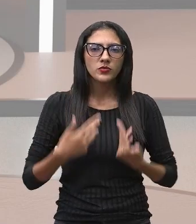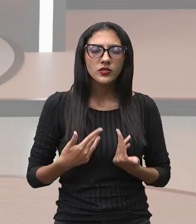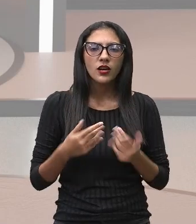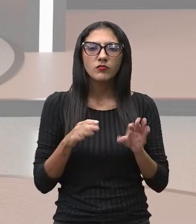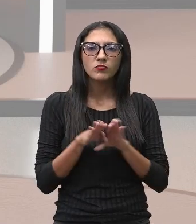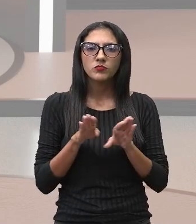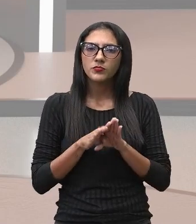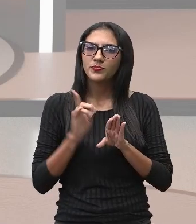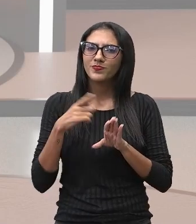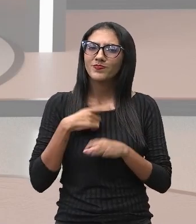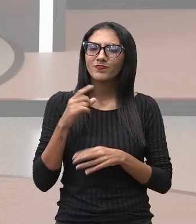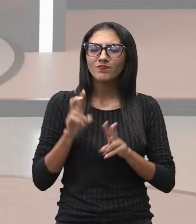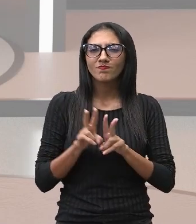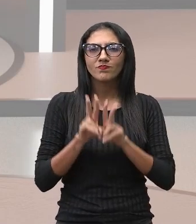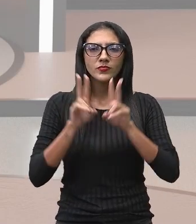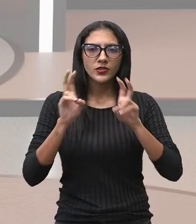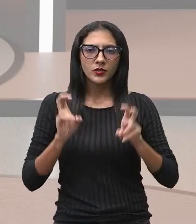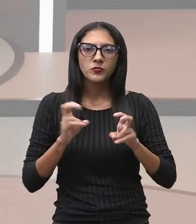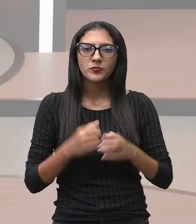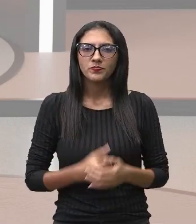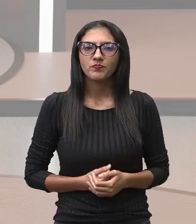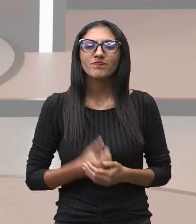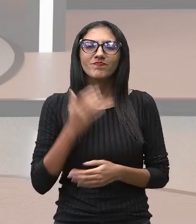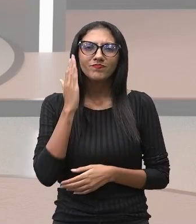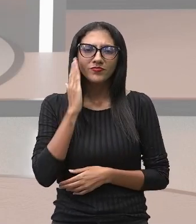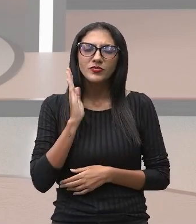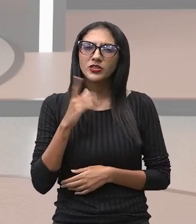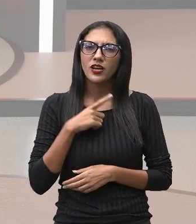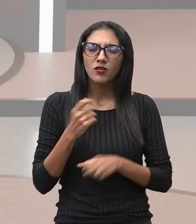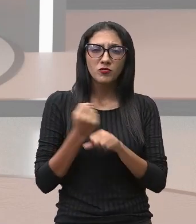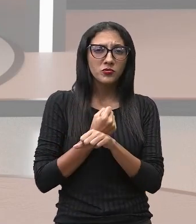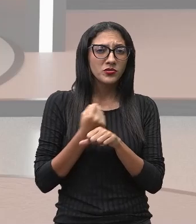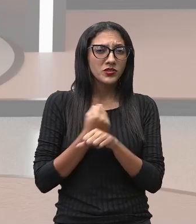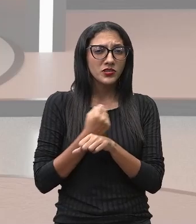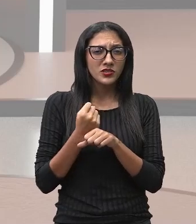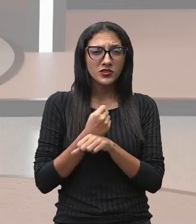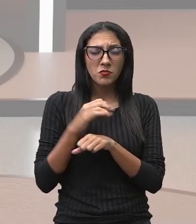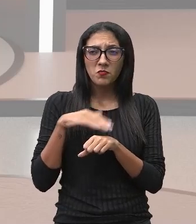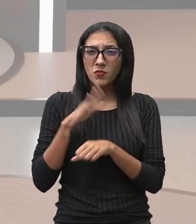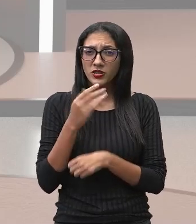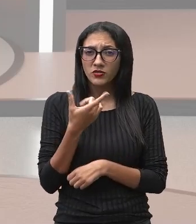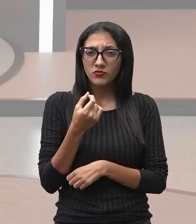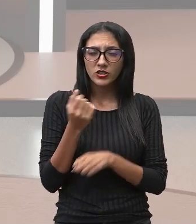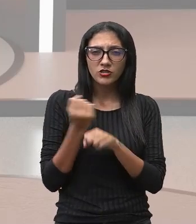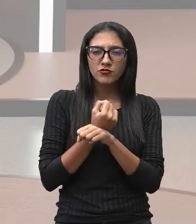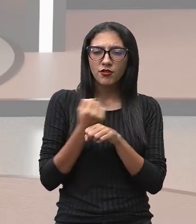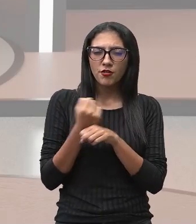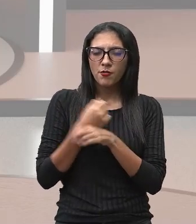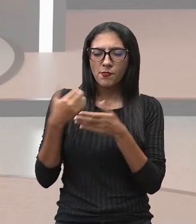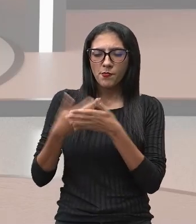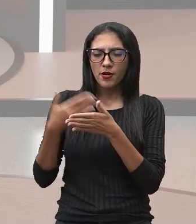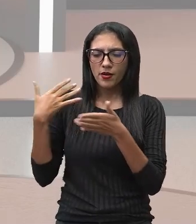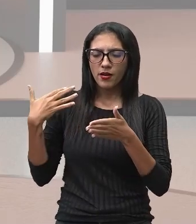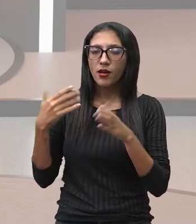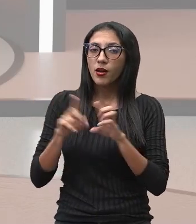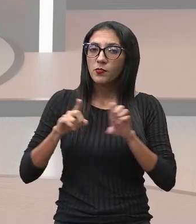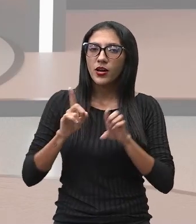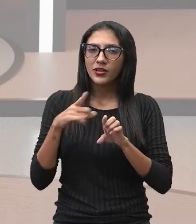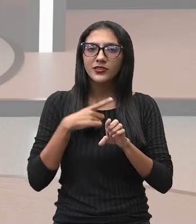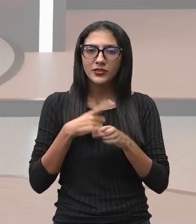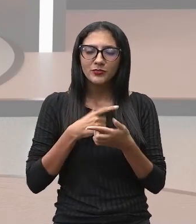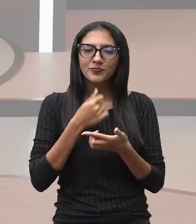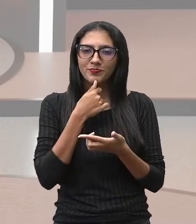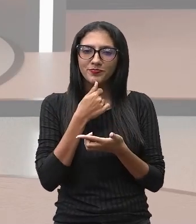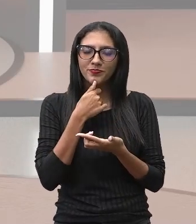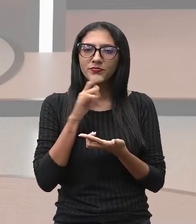tratar de um tema que, apesar de ter ocorrido há mais de 2 décadas, ainda repercute